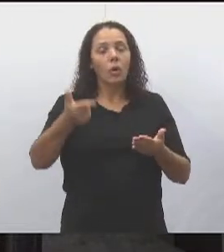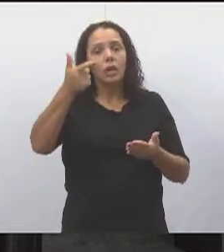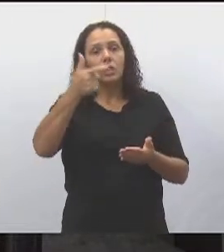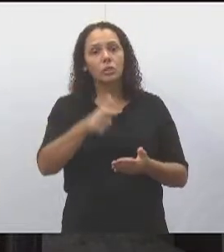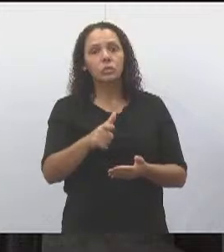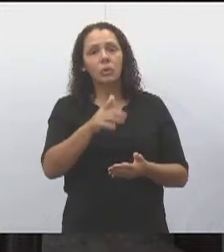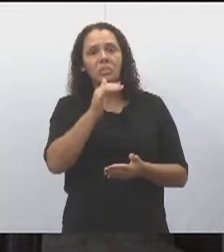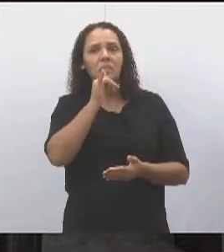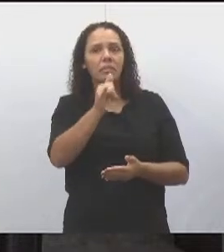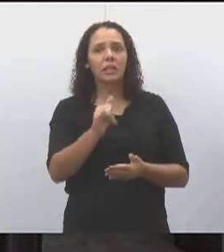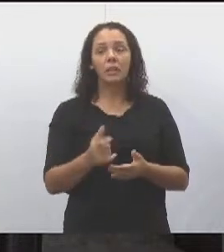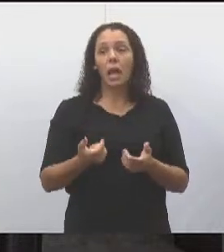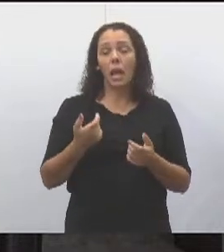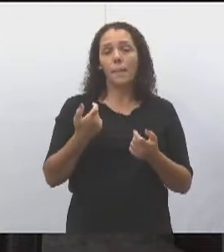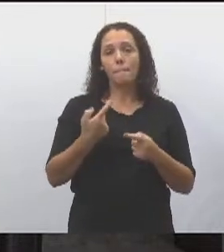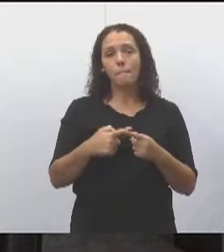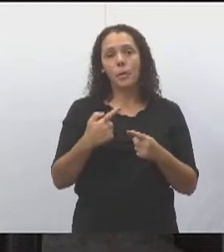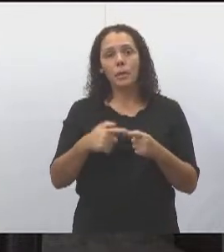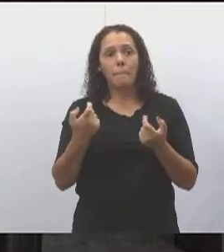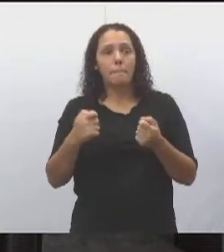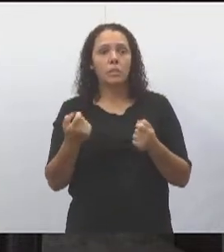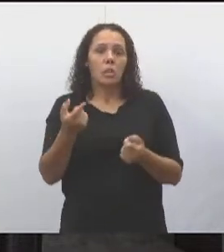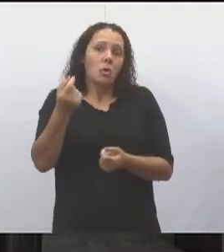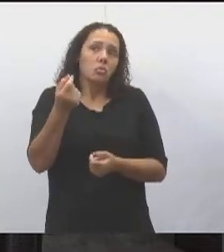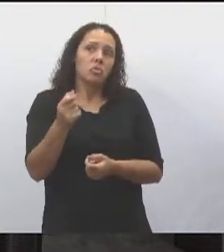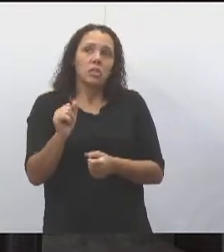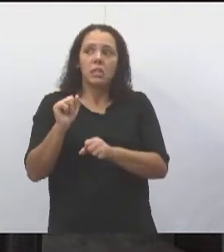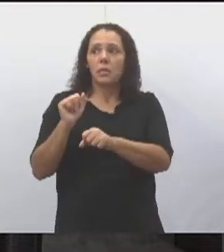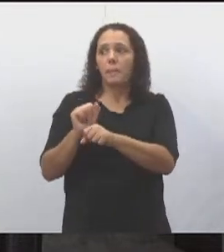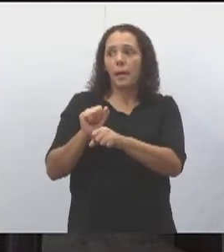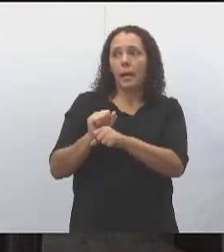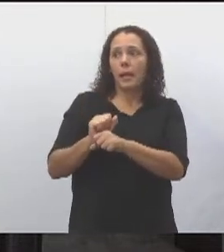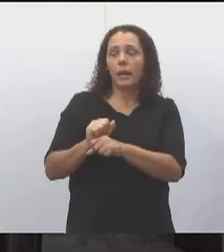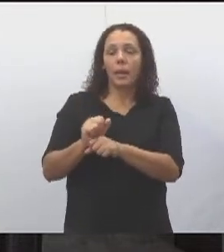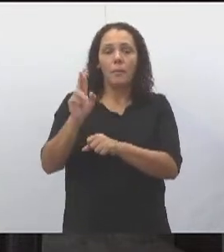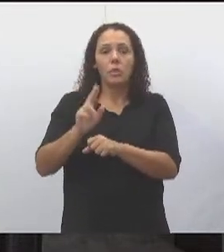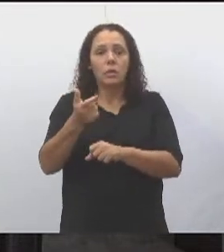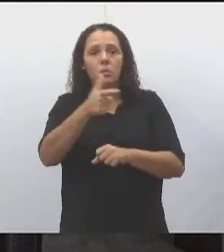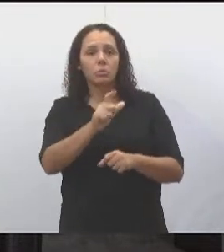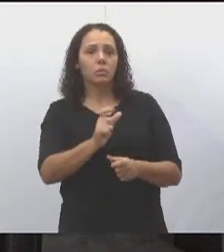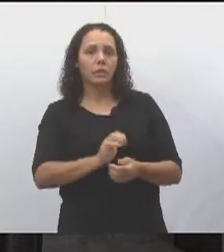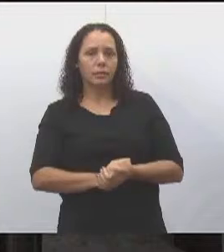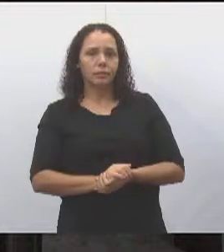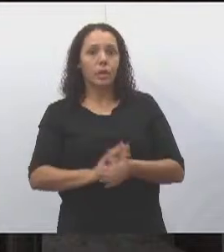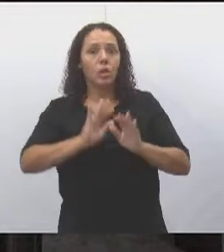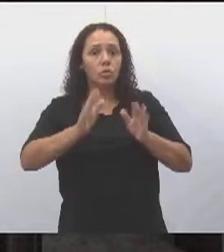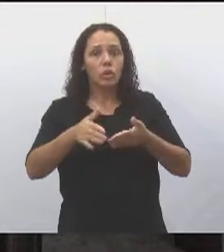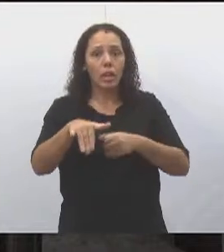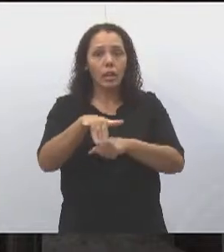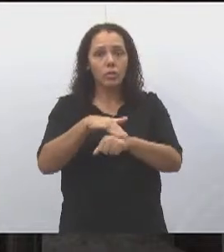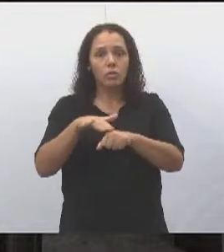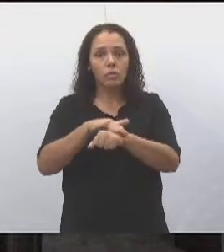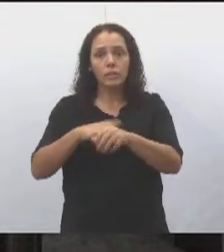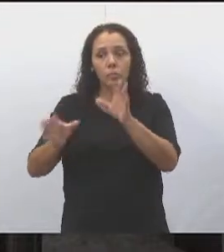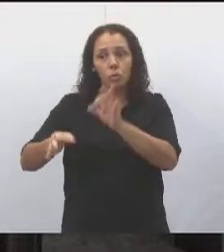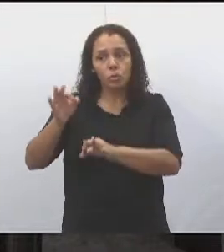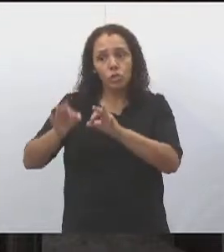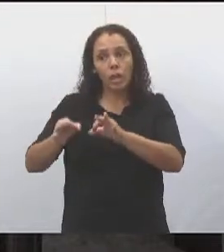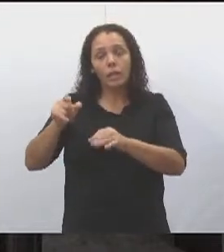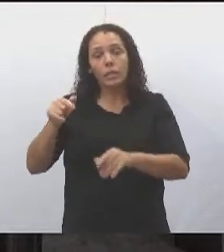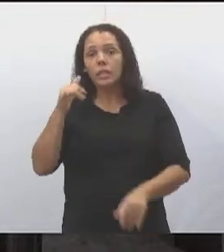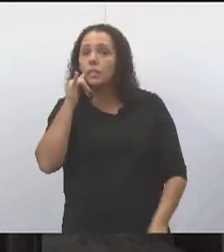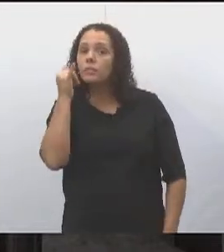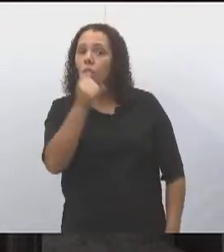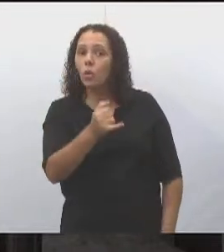congelamento. Nós já conversou com o judiciário. O judiciário falou que o Planejal podia ser o melhor bairro do Vale do